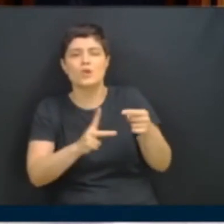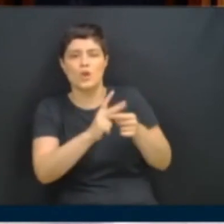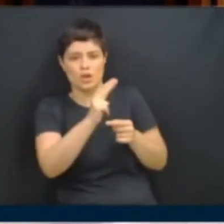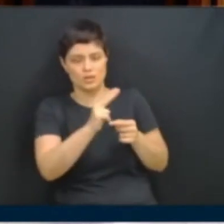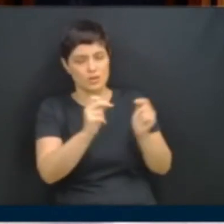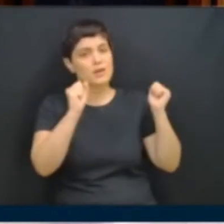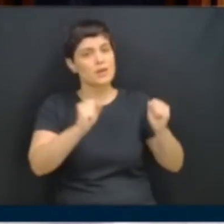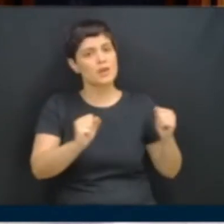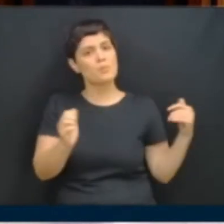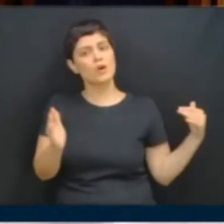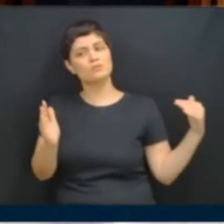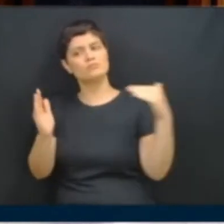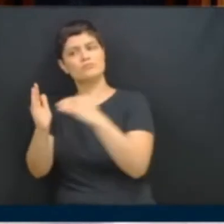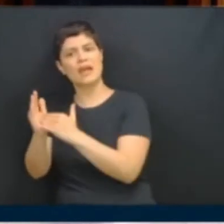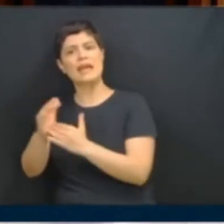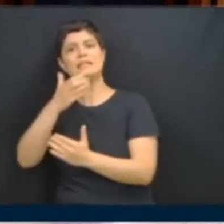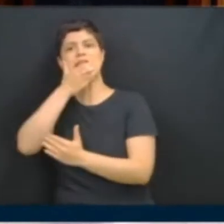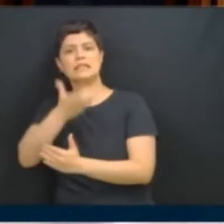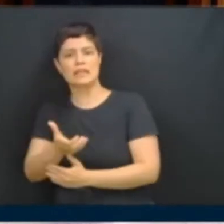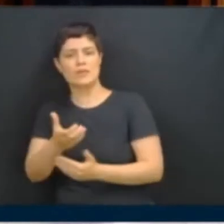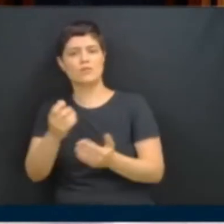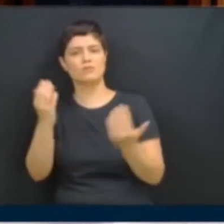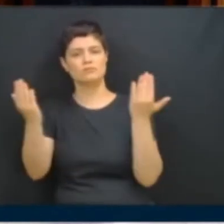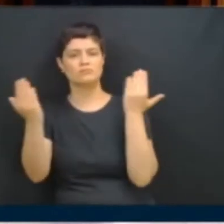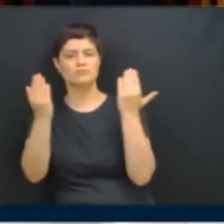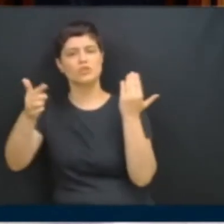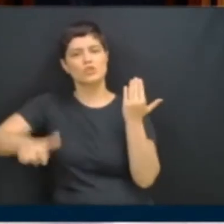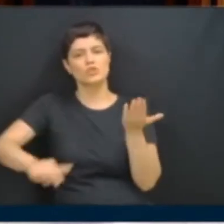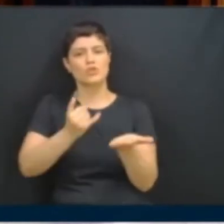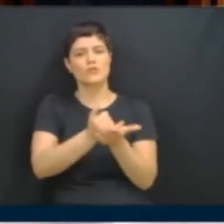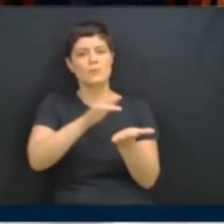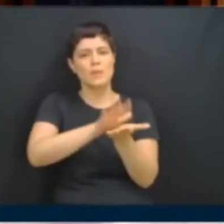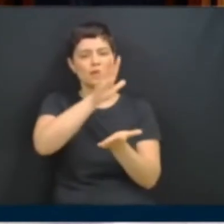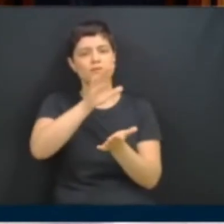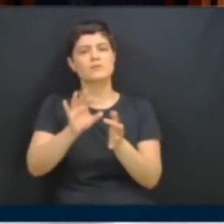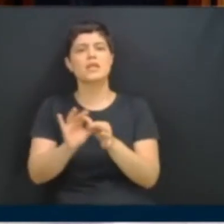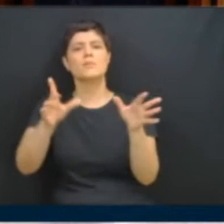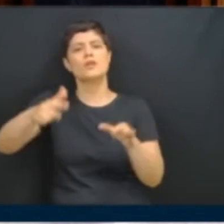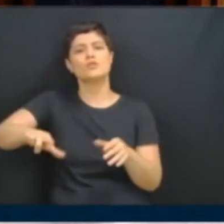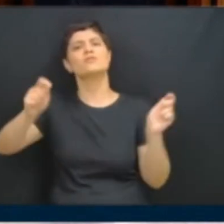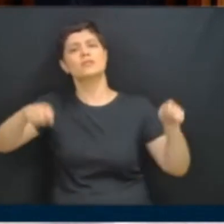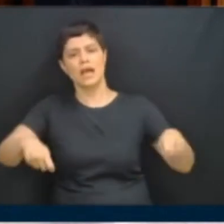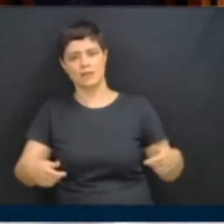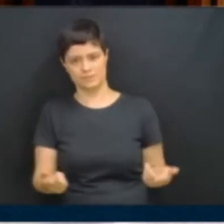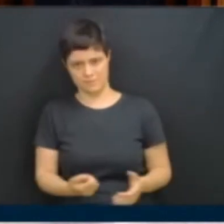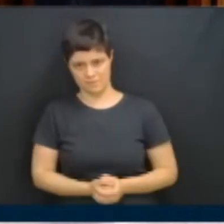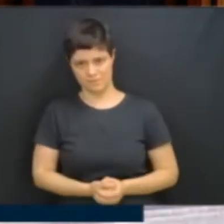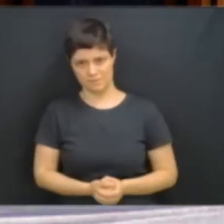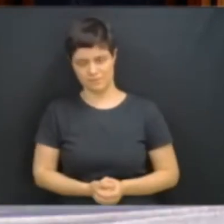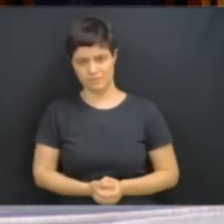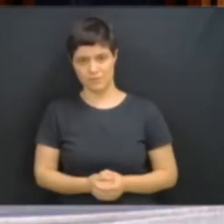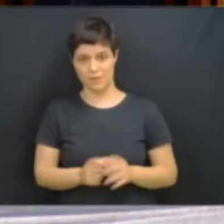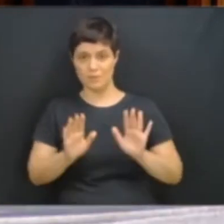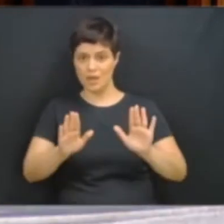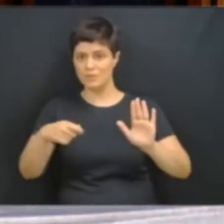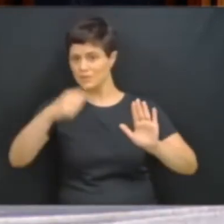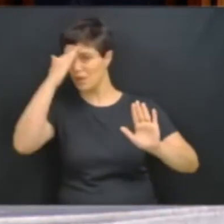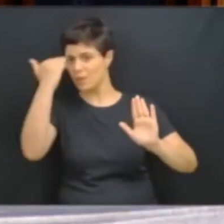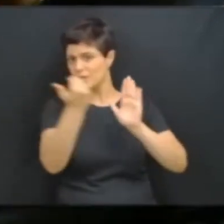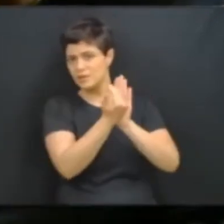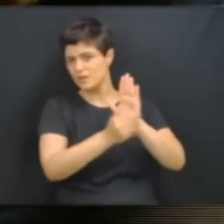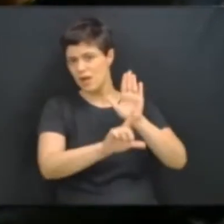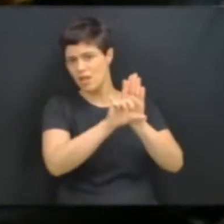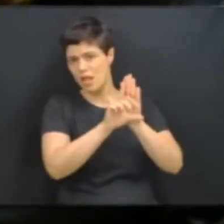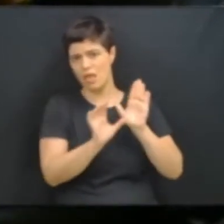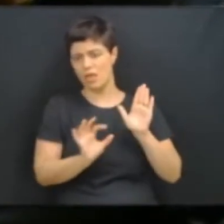seja contingenciado. O fato é que tem que se cumprir a lei. Ninguém está acima da lei. E aquele